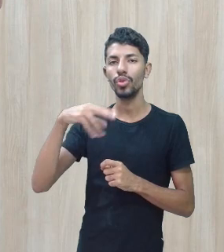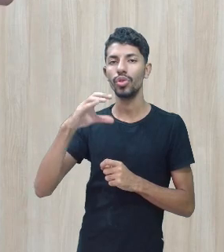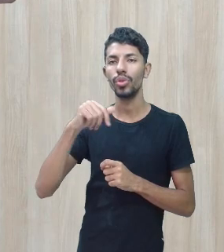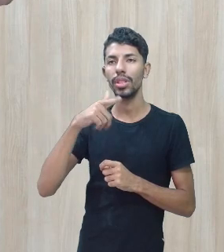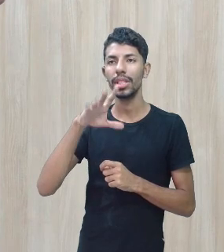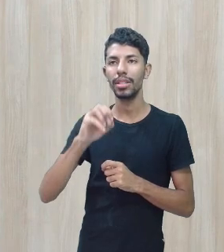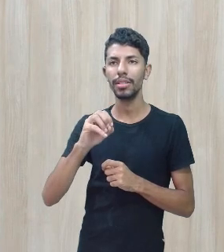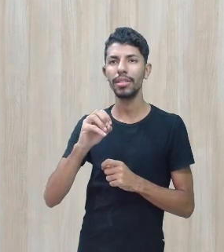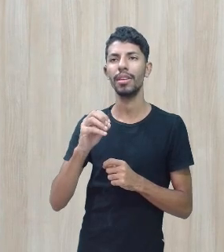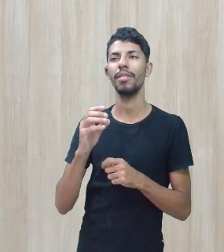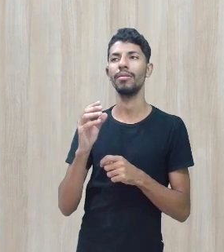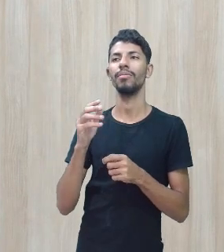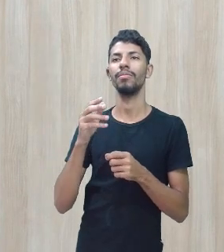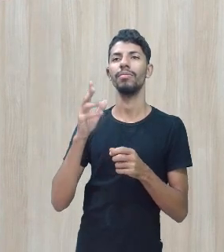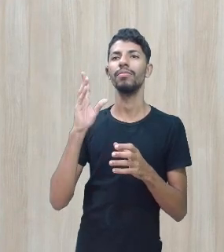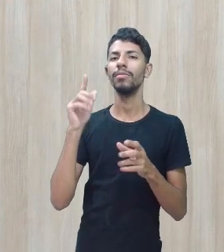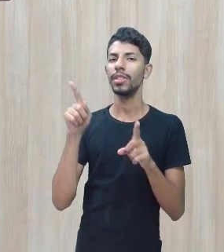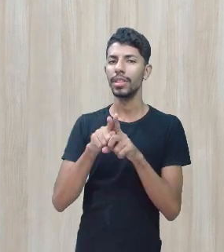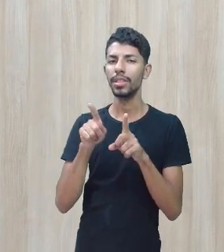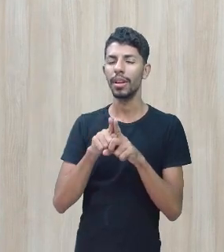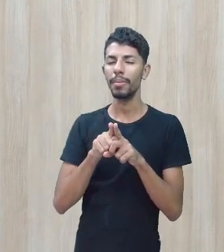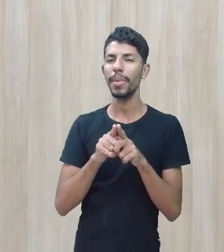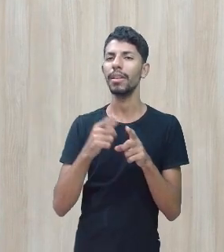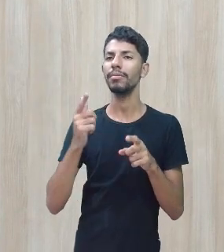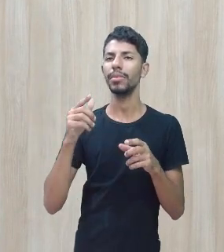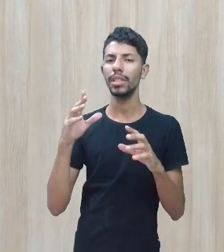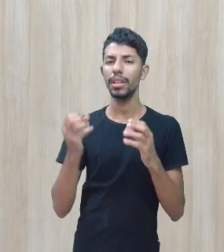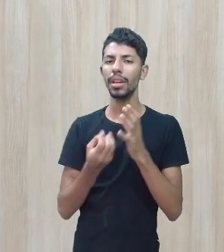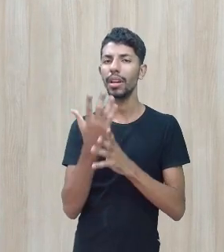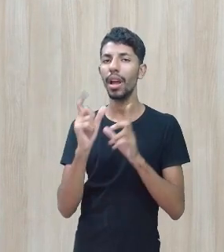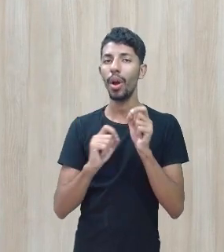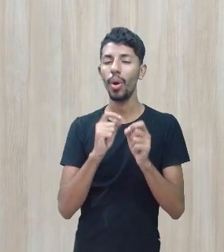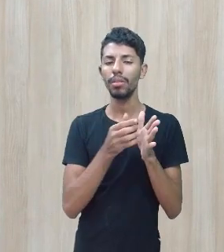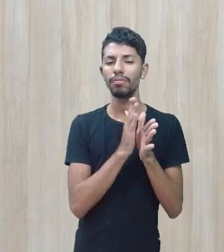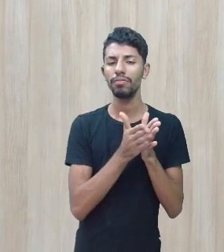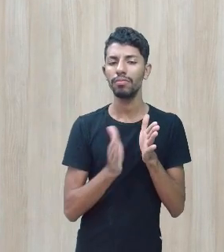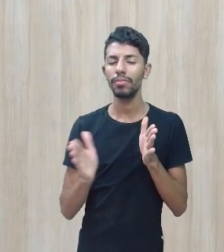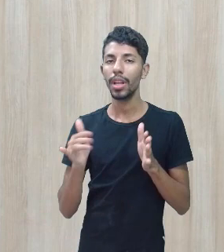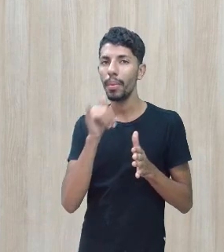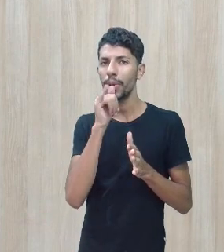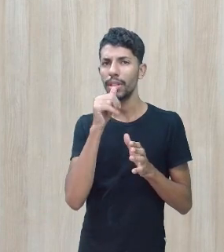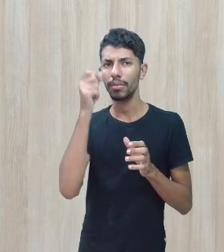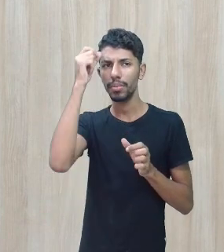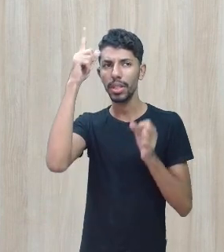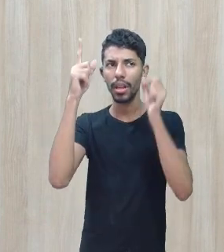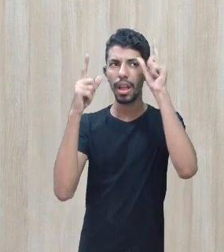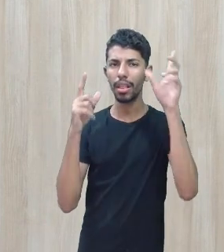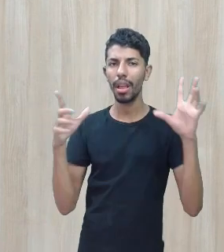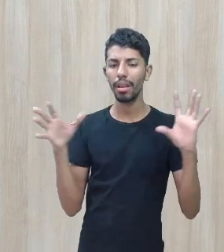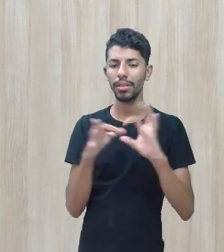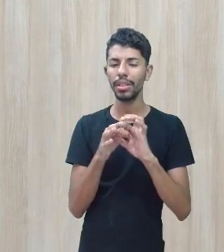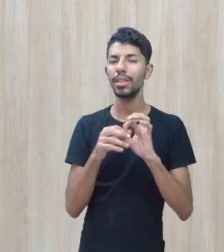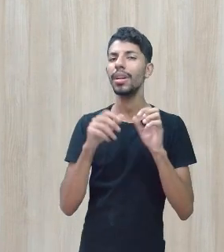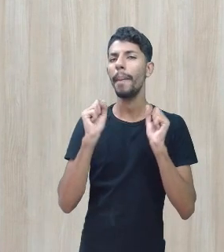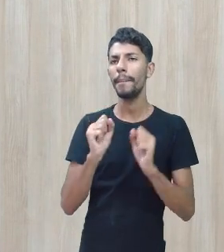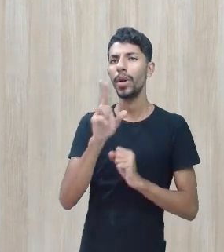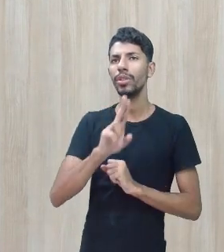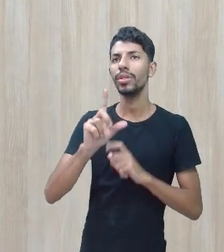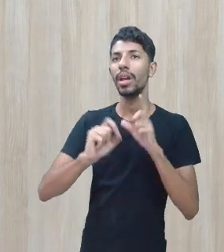coesão sequencial. Há uma sequência, e nessa sequência, para ligar uma ideia a outra, você usa a